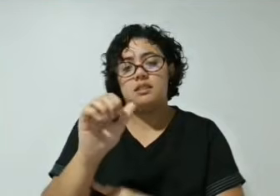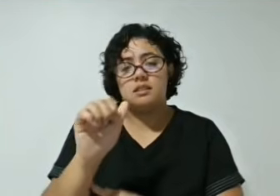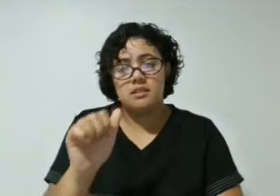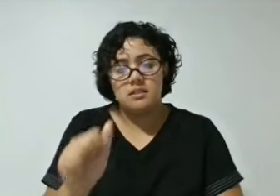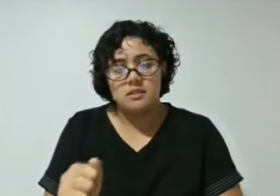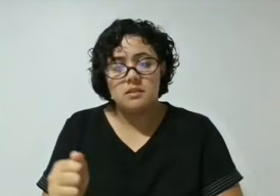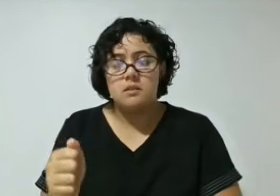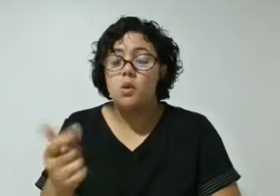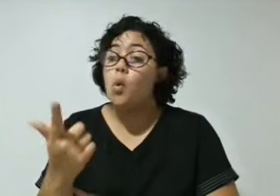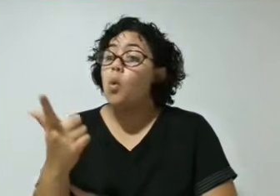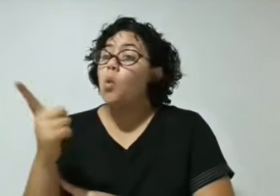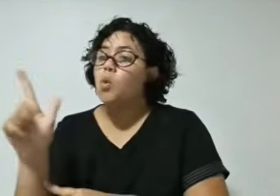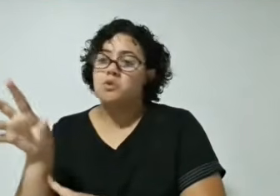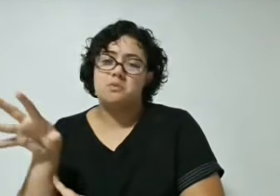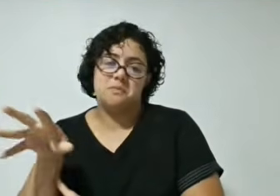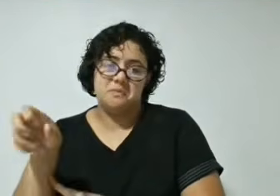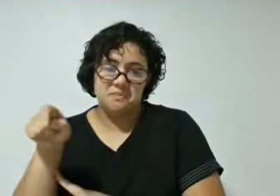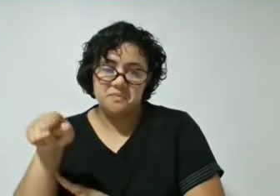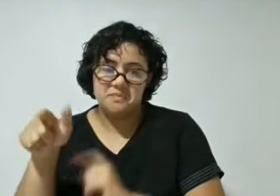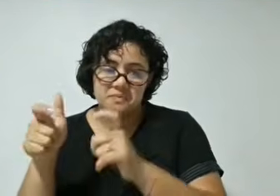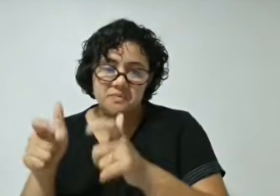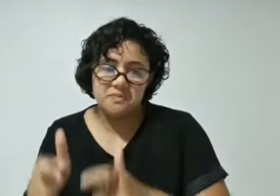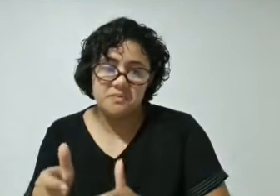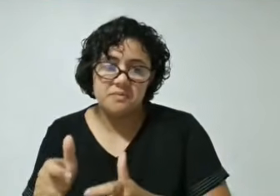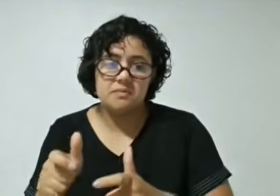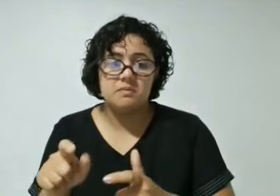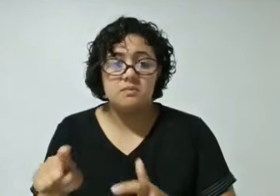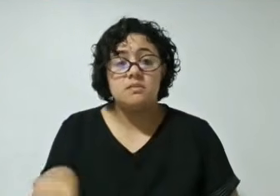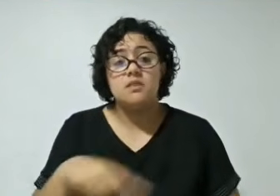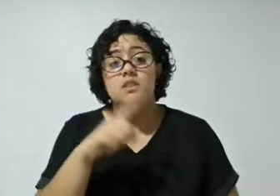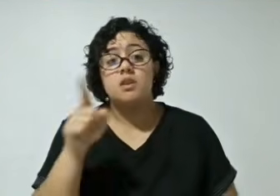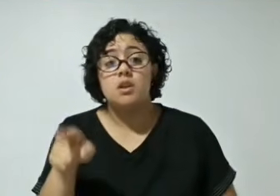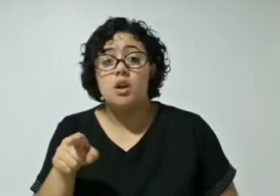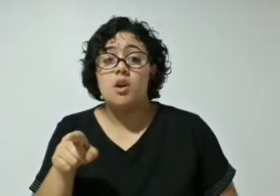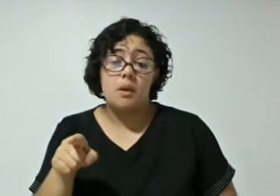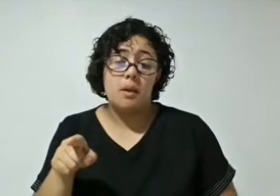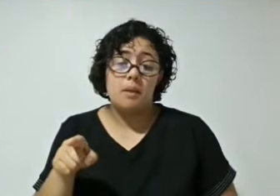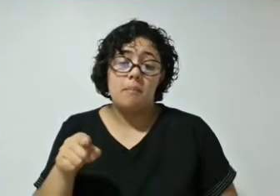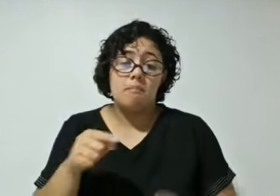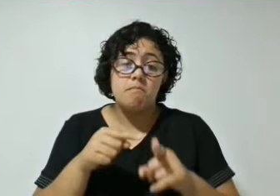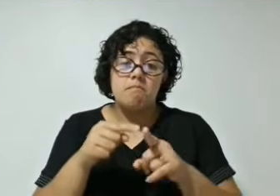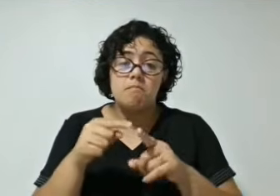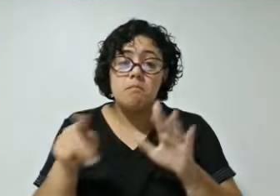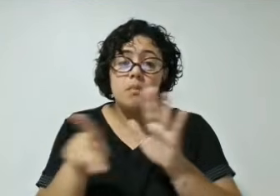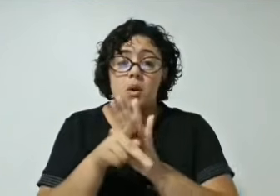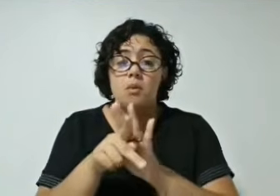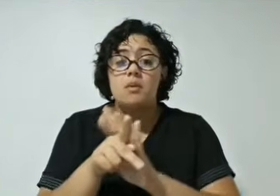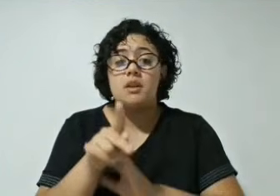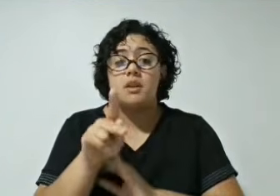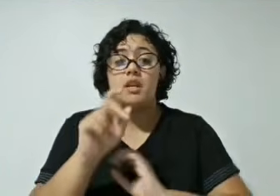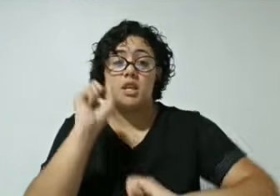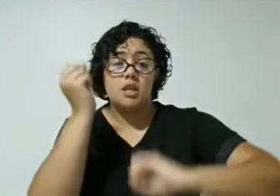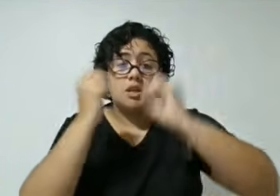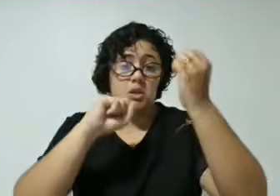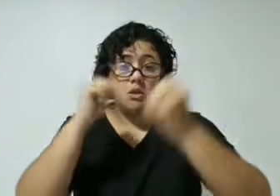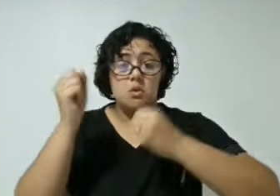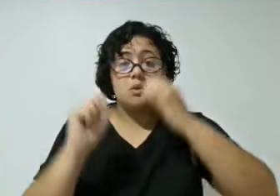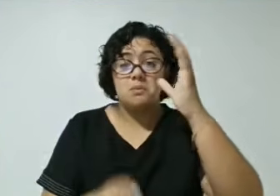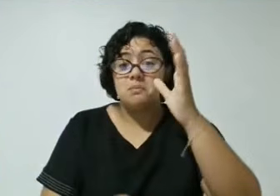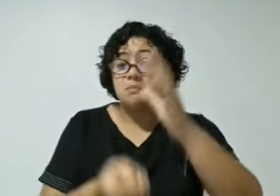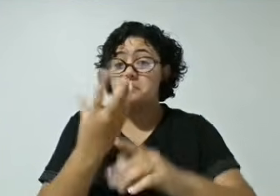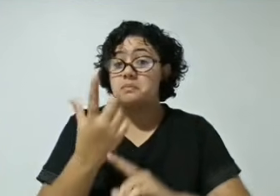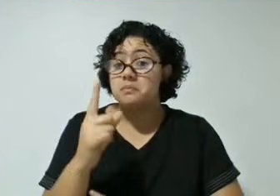Cultura, do Centro Cultural Nordeste. O Bairro das Indústrias foi absorvido pelo Centro Cultural, que foi inaugurado depois, e